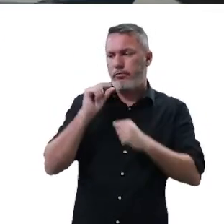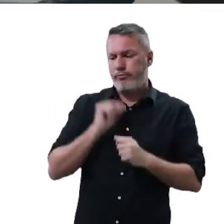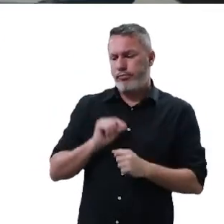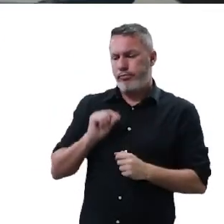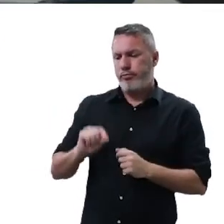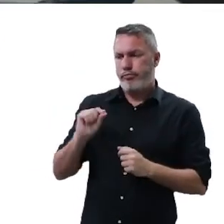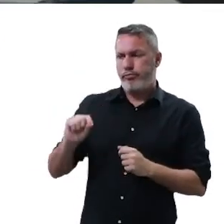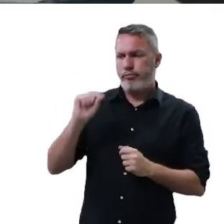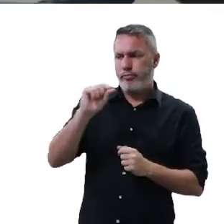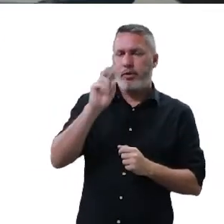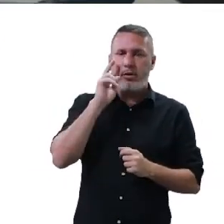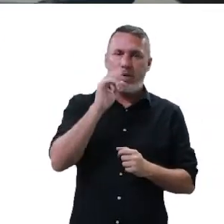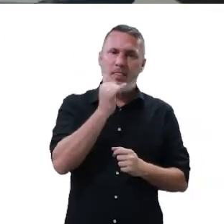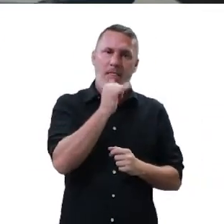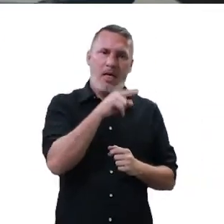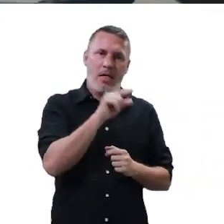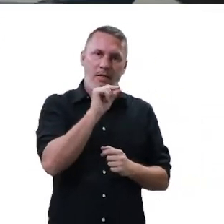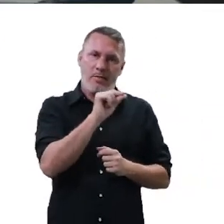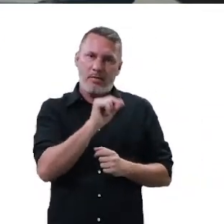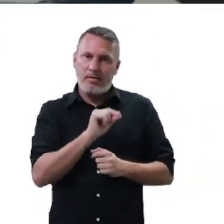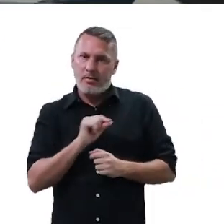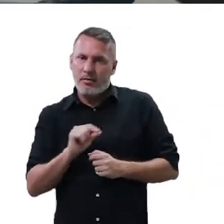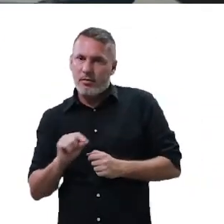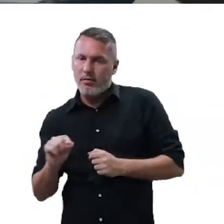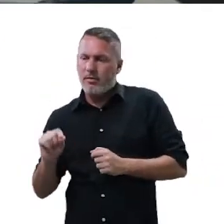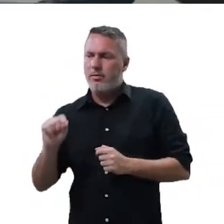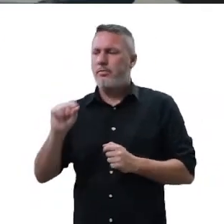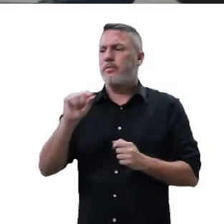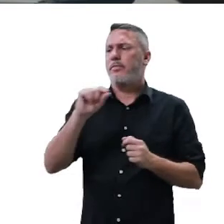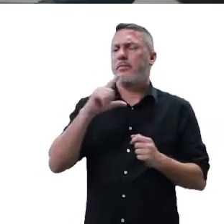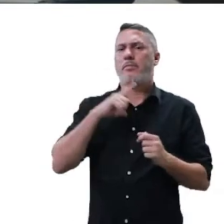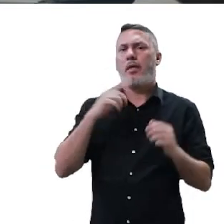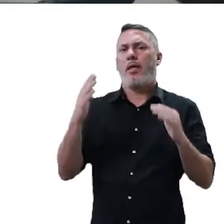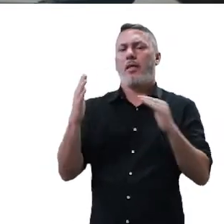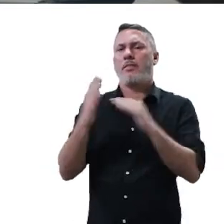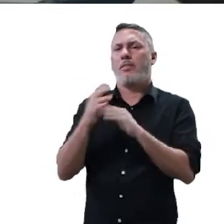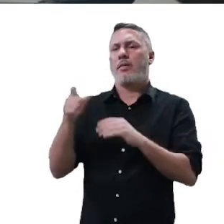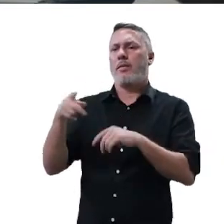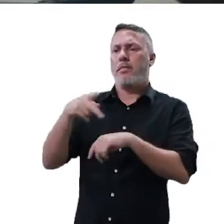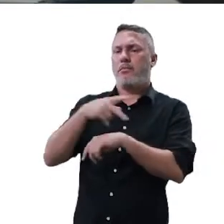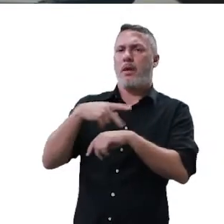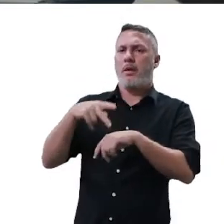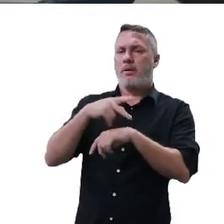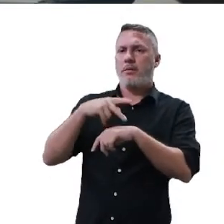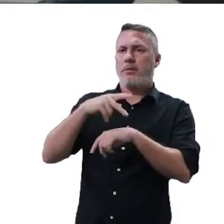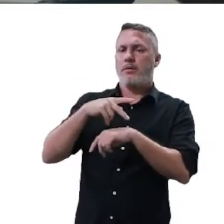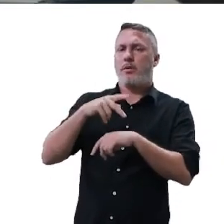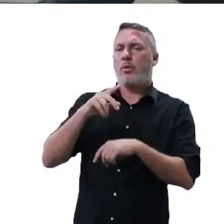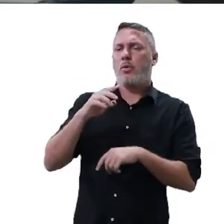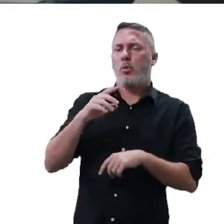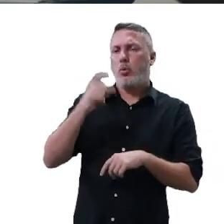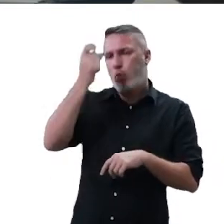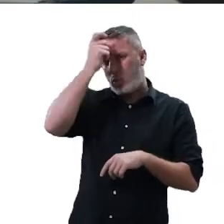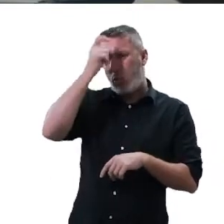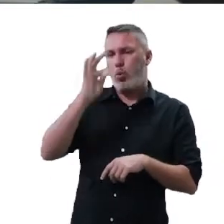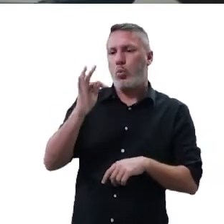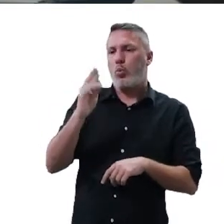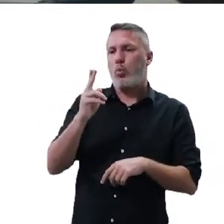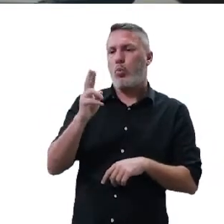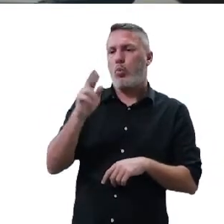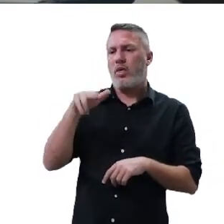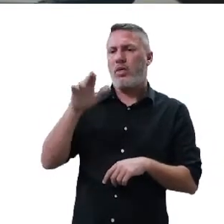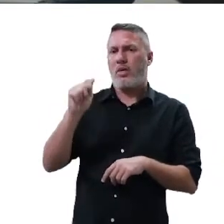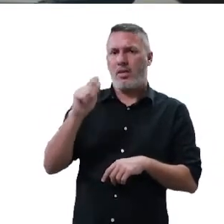os territórios gregos se estendiam, gente, desde aqui da Itália, certo? Até a atual Turquia. Então tudo isso